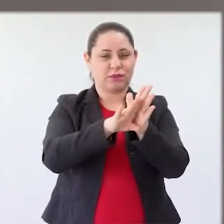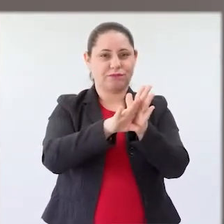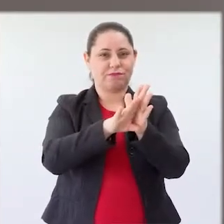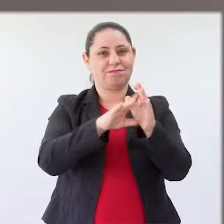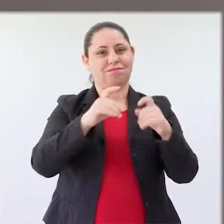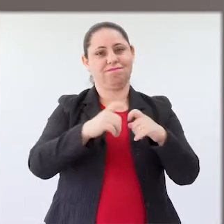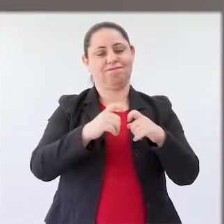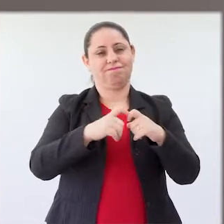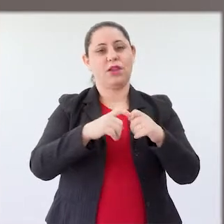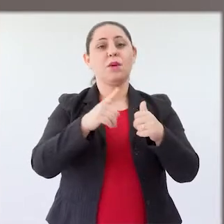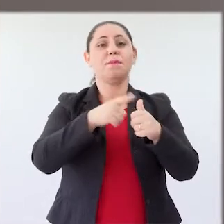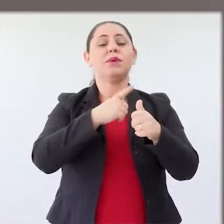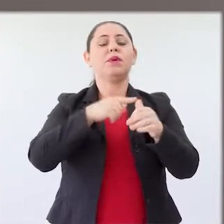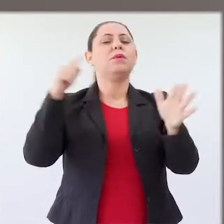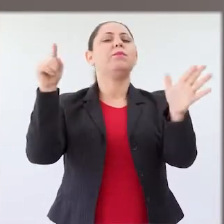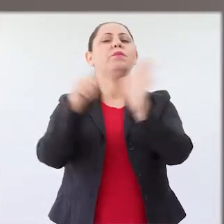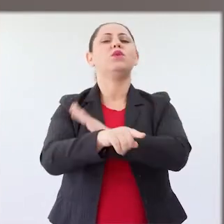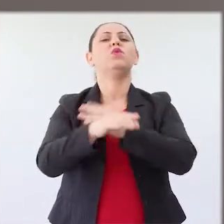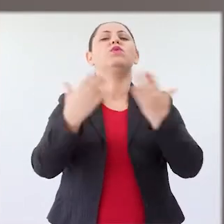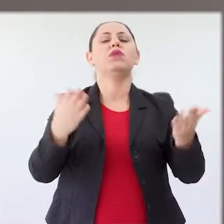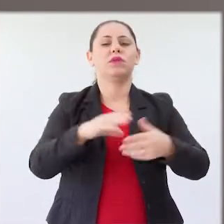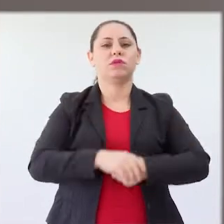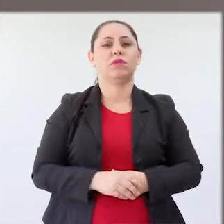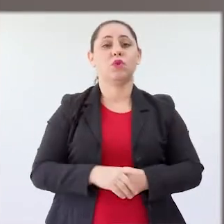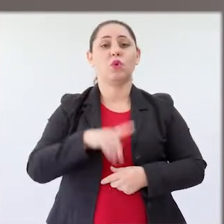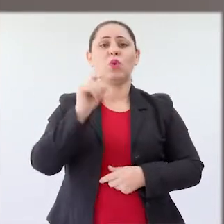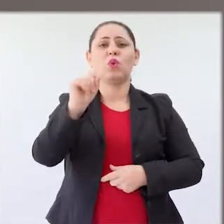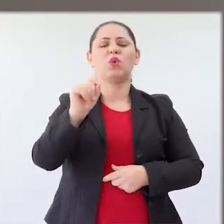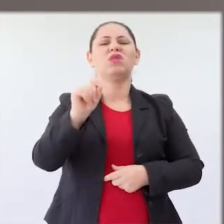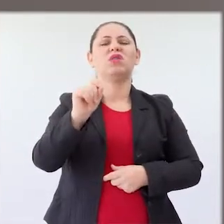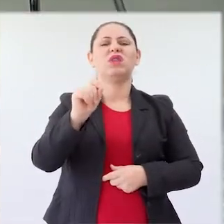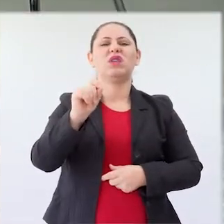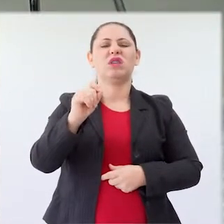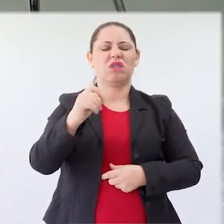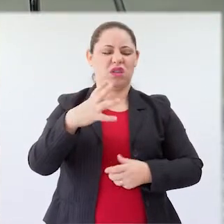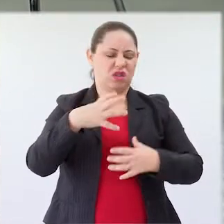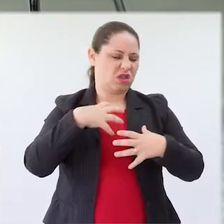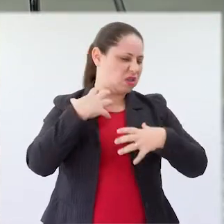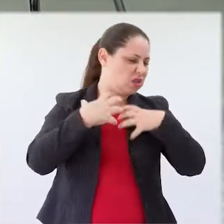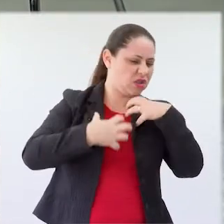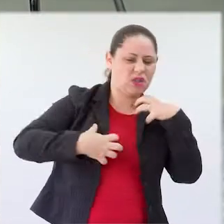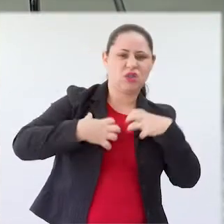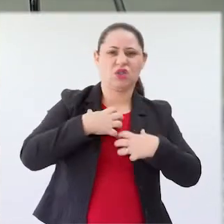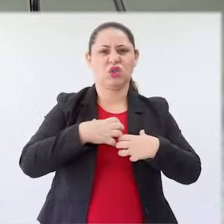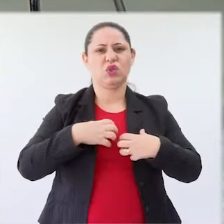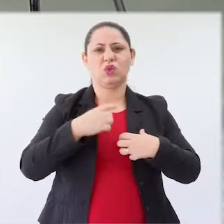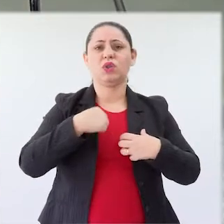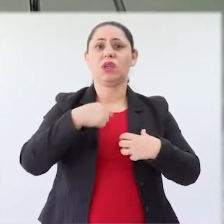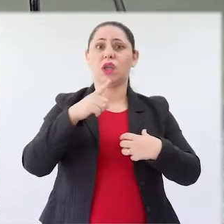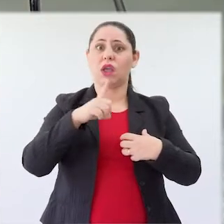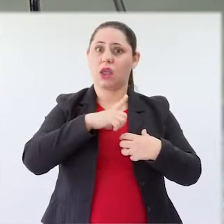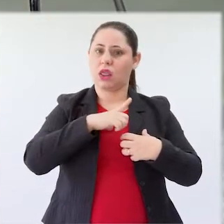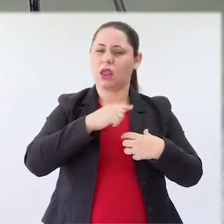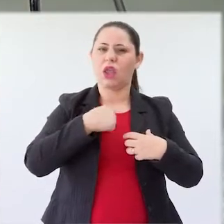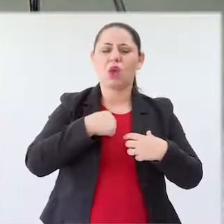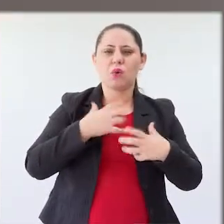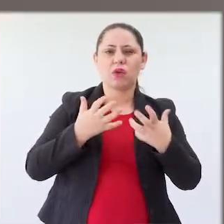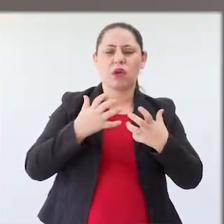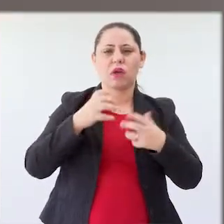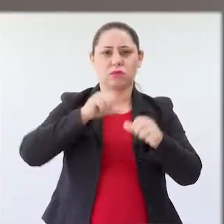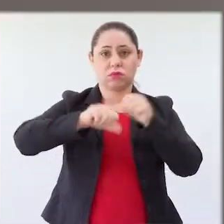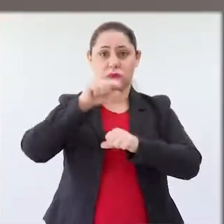consultório, a minha primeira pergunta para eles é sempre o que te incomoda? Não o que eu quero mudar nele. Isso é importante, né? O que